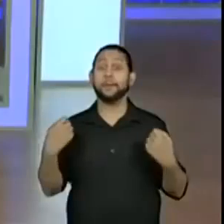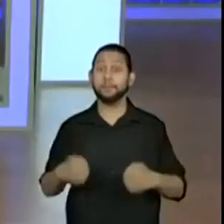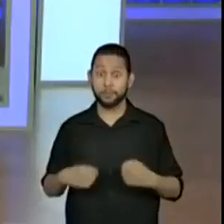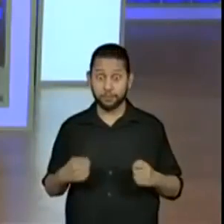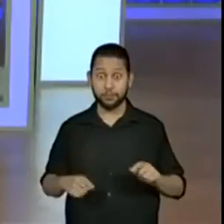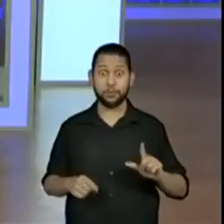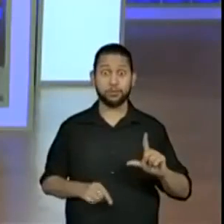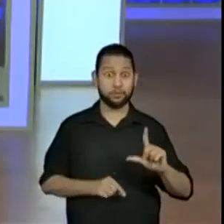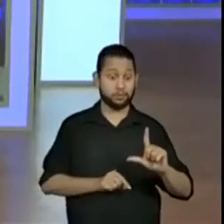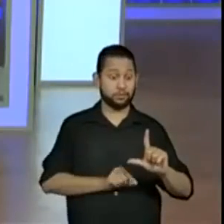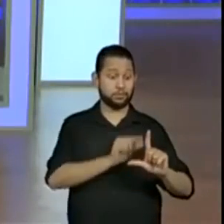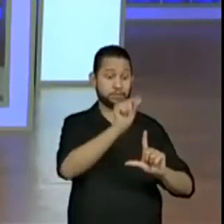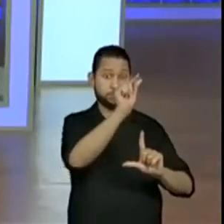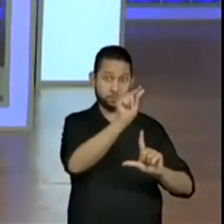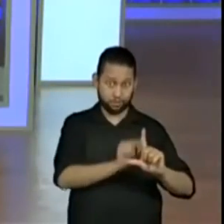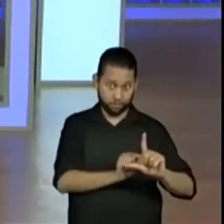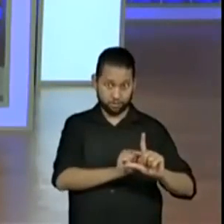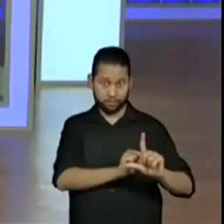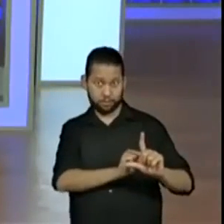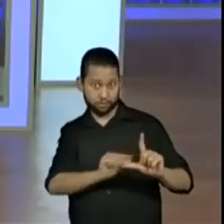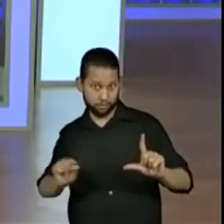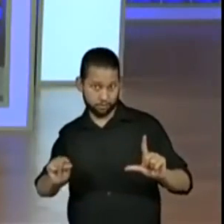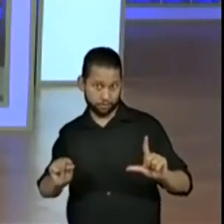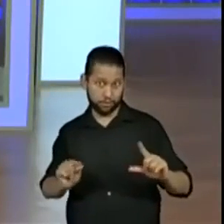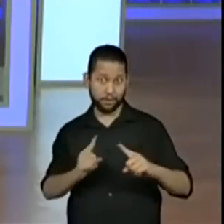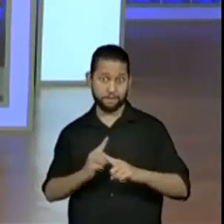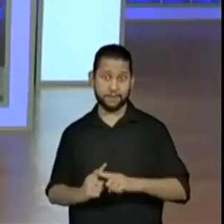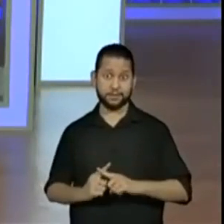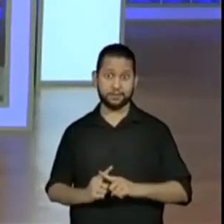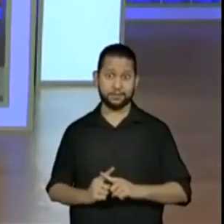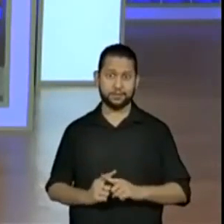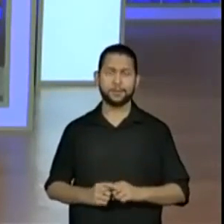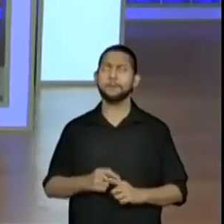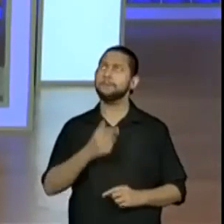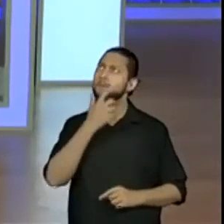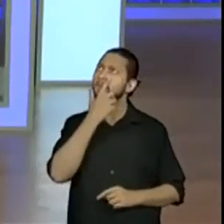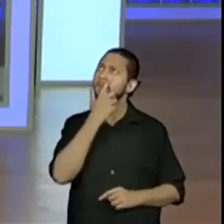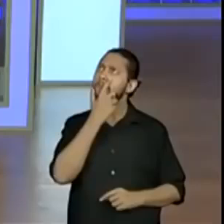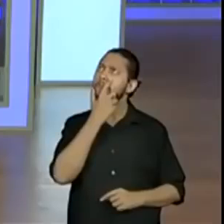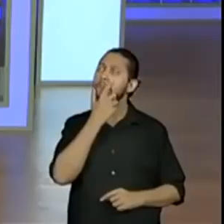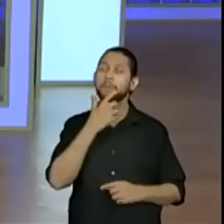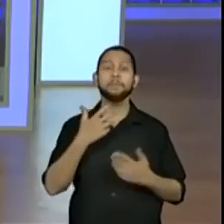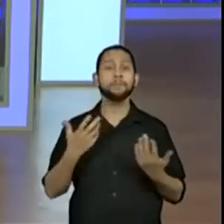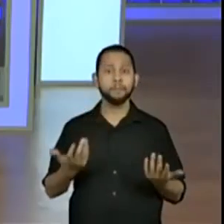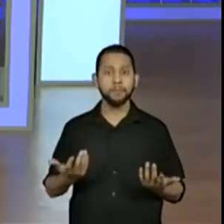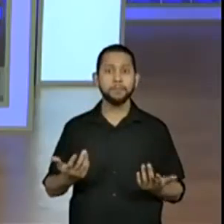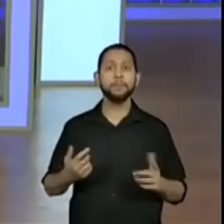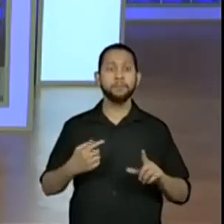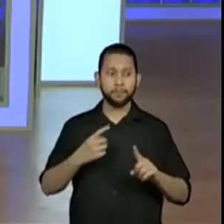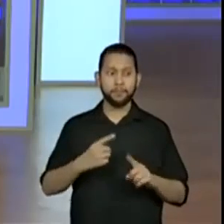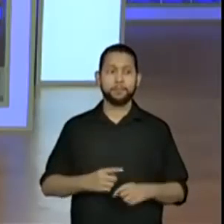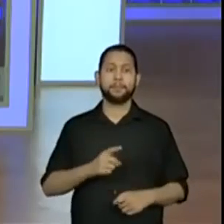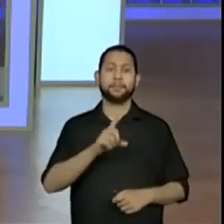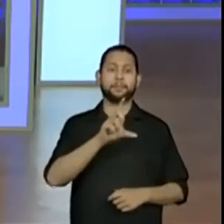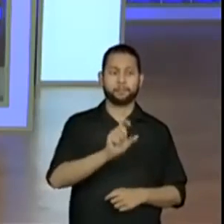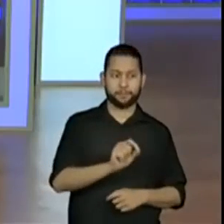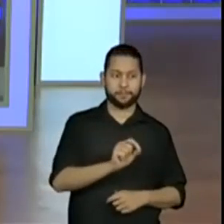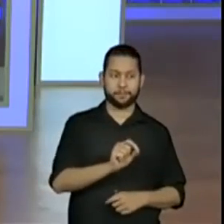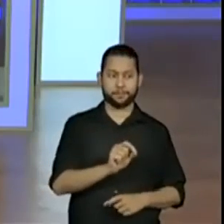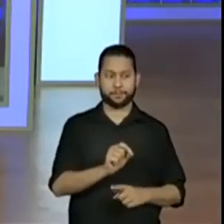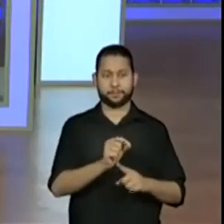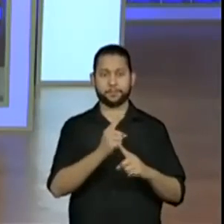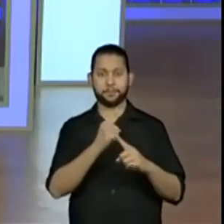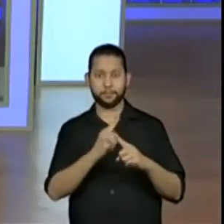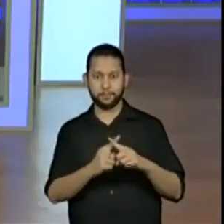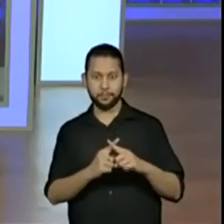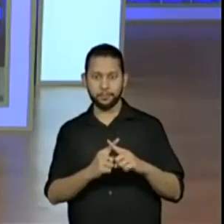altura pela largura o 4 eu devo multiplicar o 10